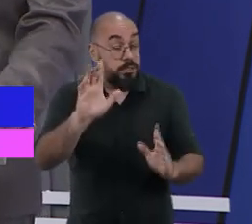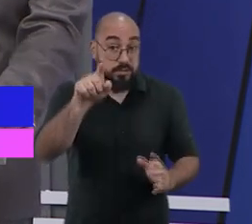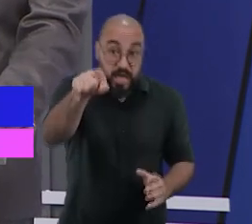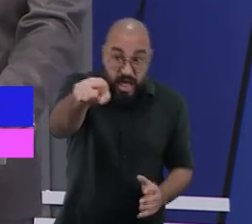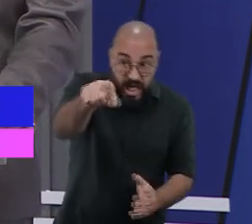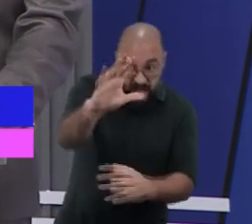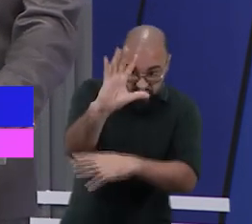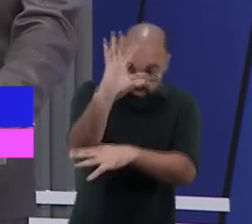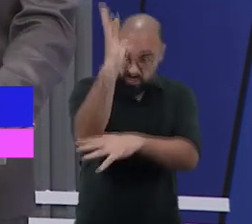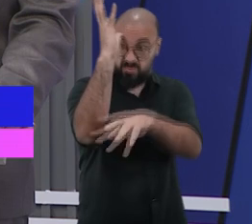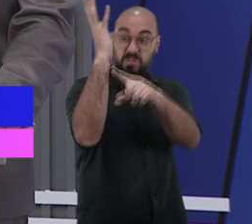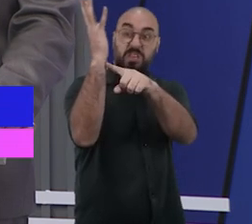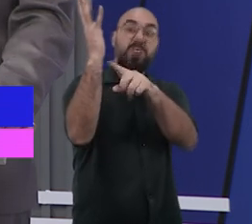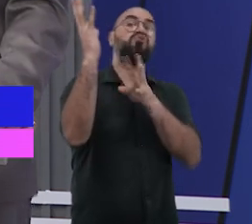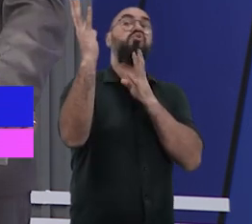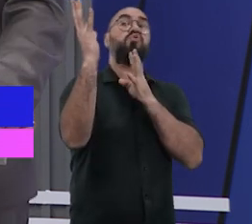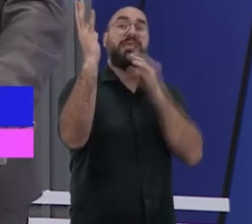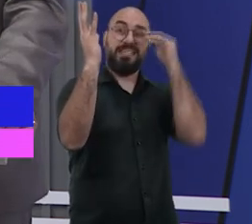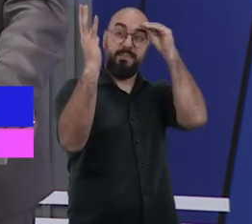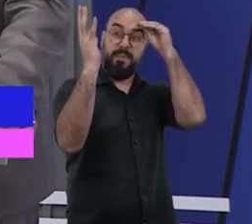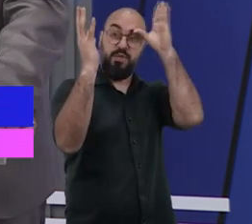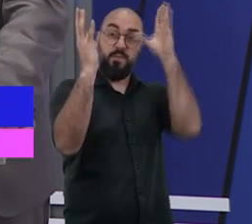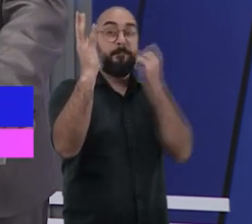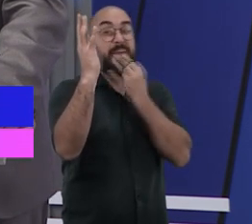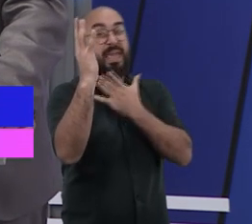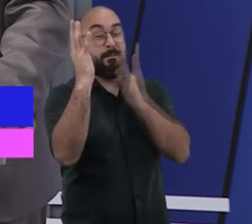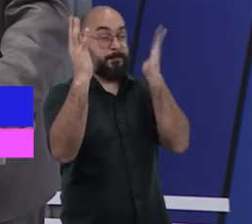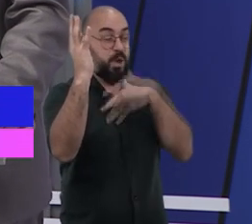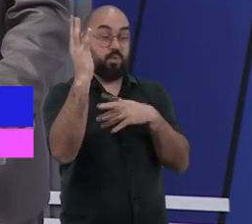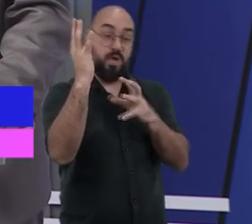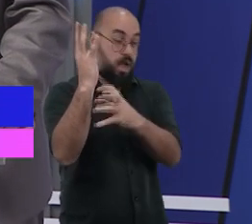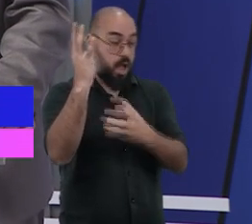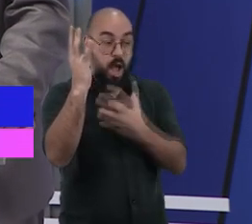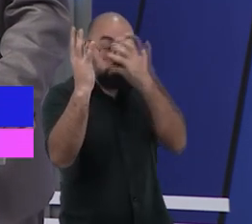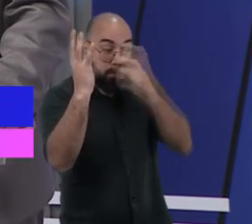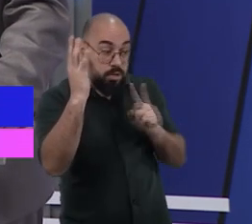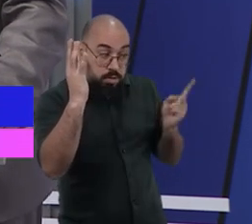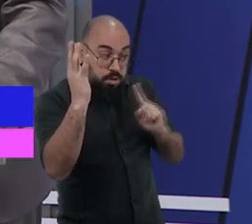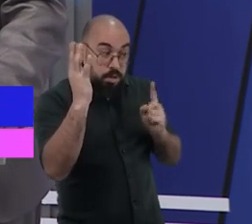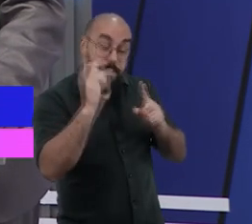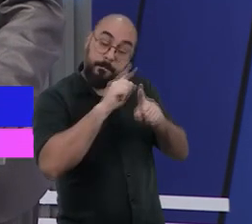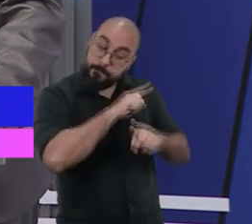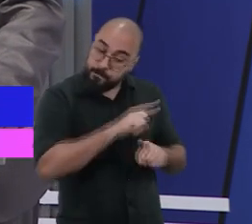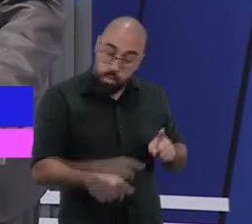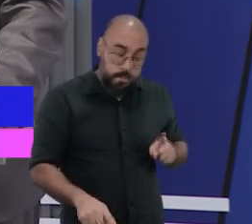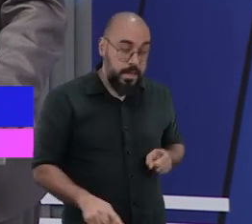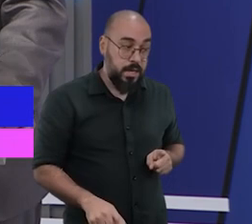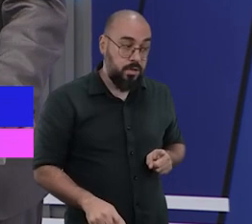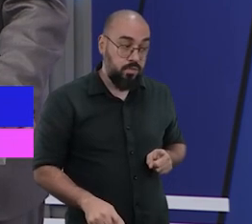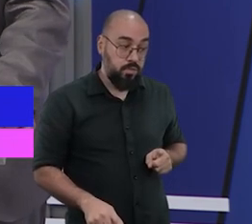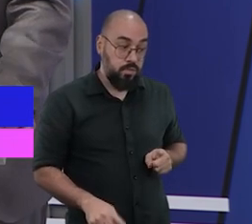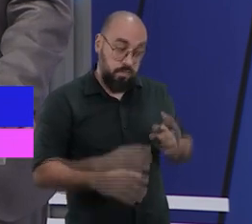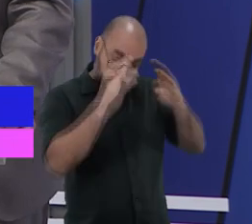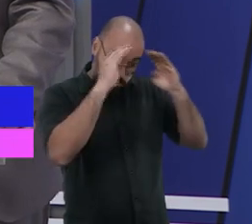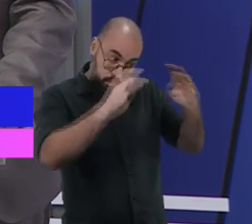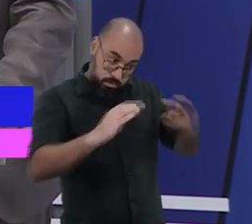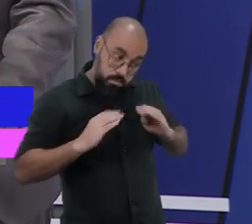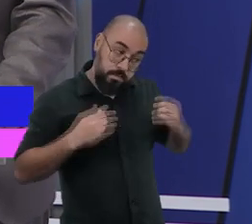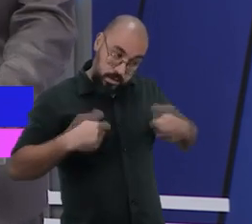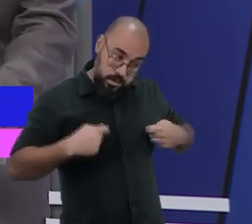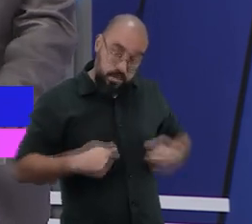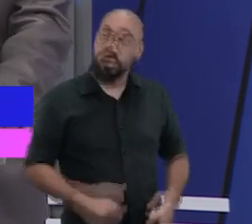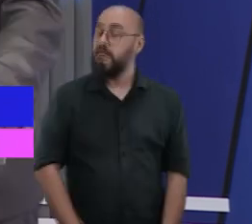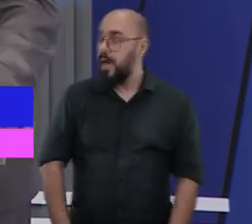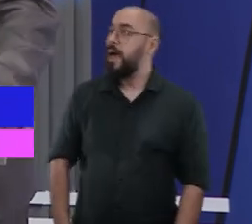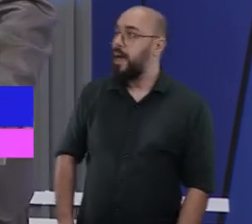comerem desta árvore, vocês certamente vão morrer. Era a obediência. A manutenção de Adão e